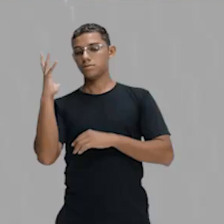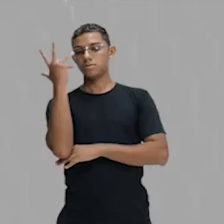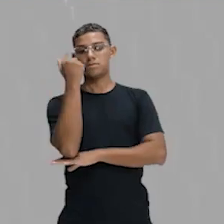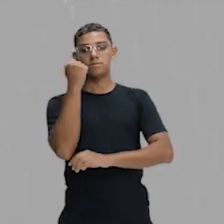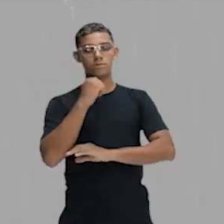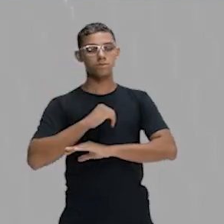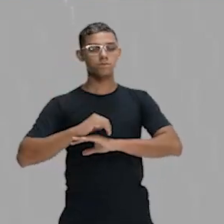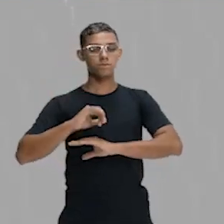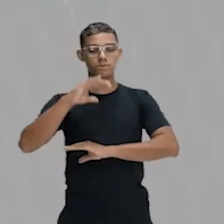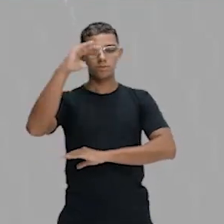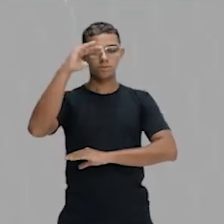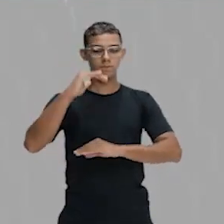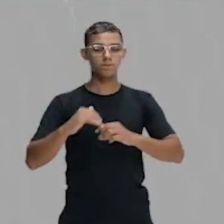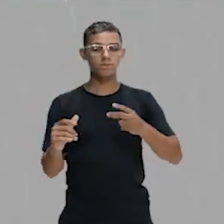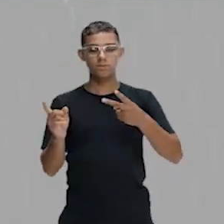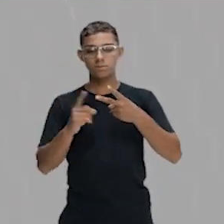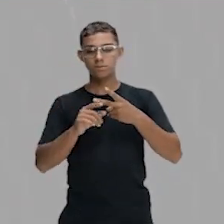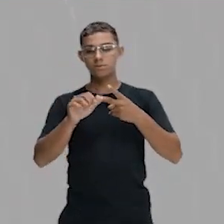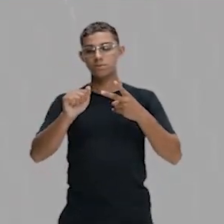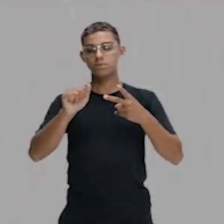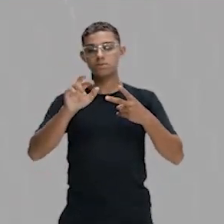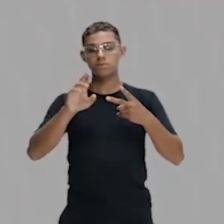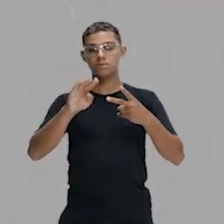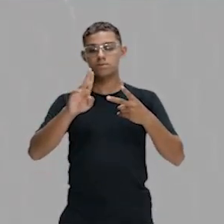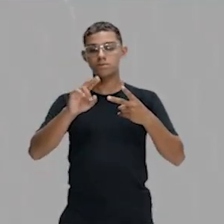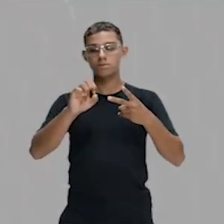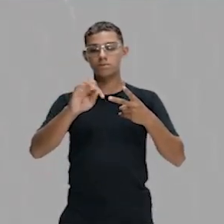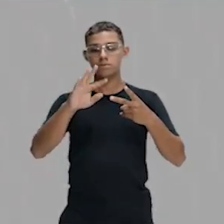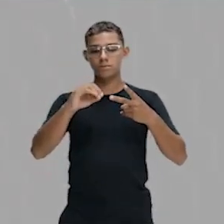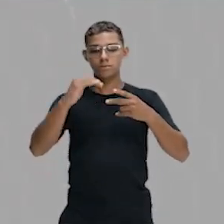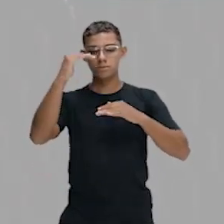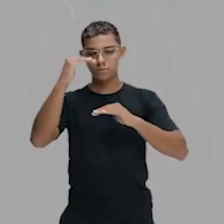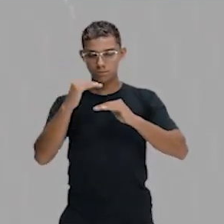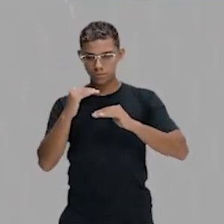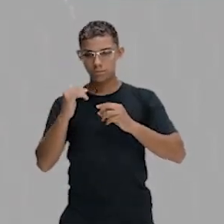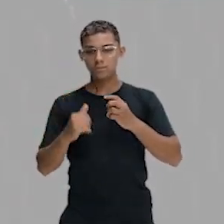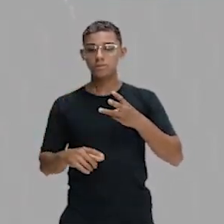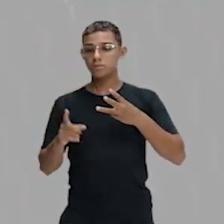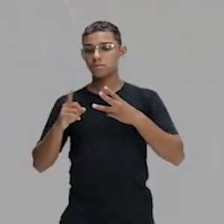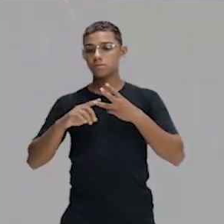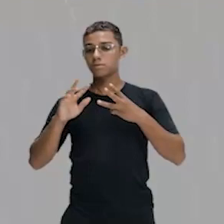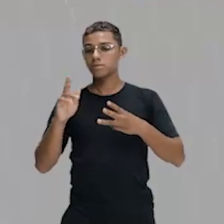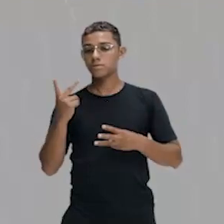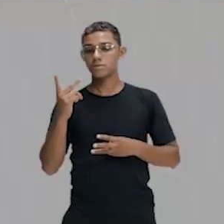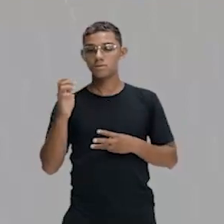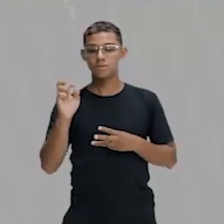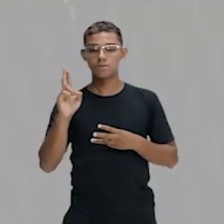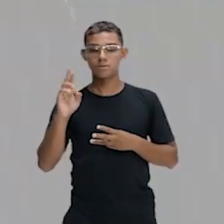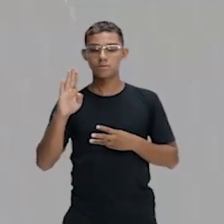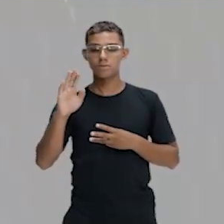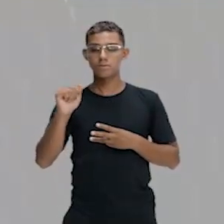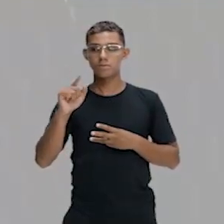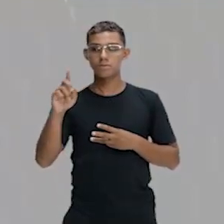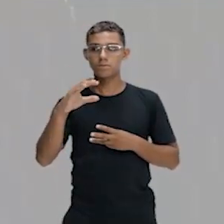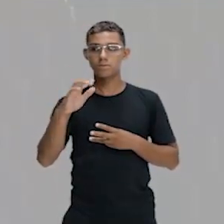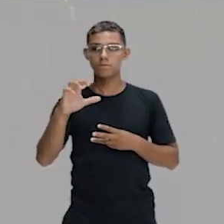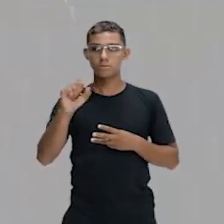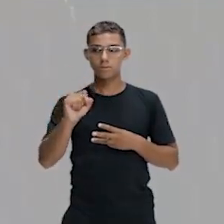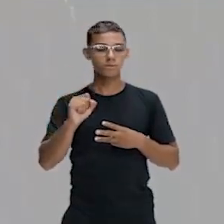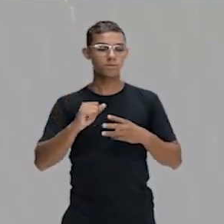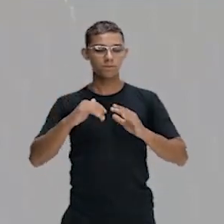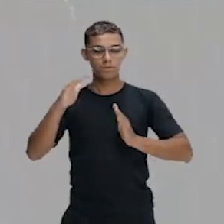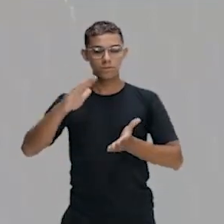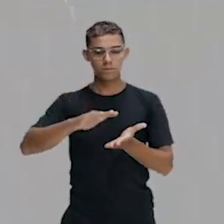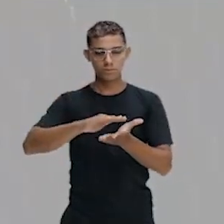o estrato arbustivo, ou seja, arbustos, árvores de pequeno porte, e o estrato herbáceo, que é formado principalmente